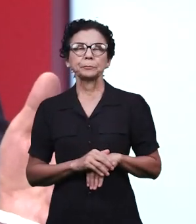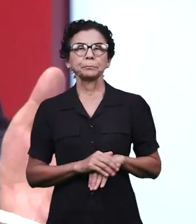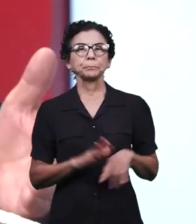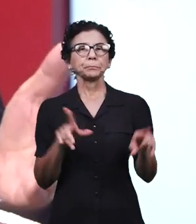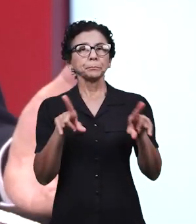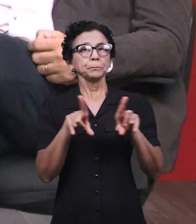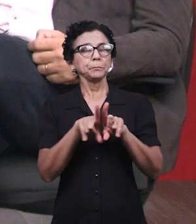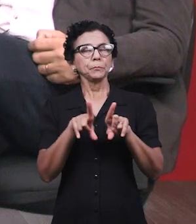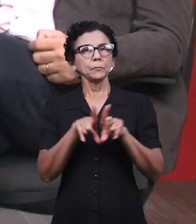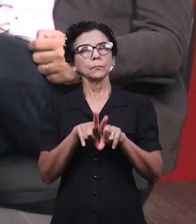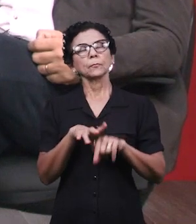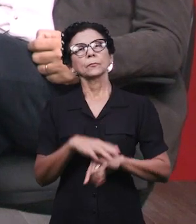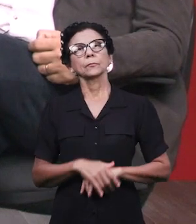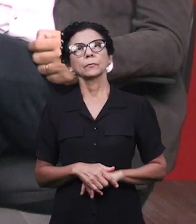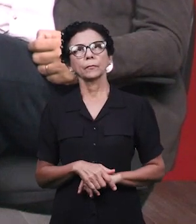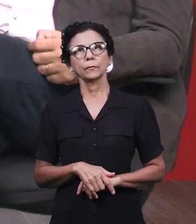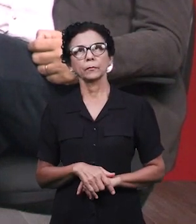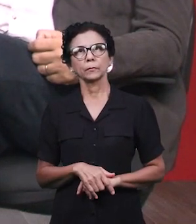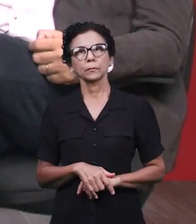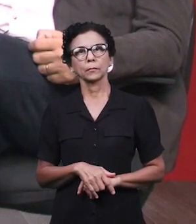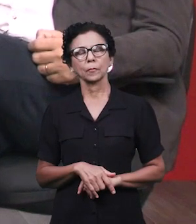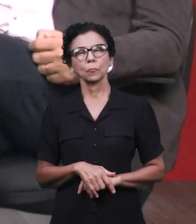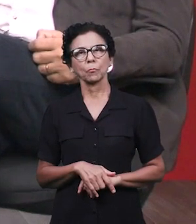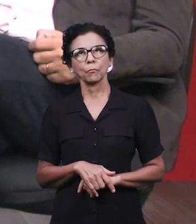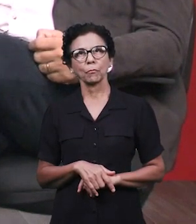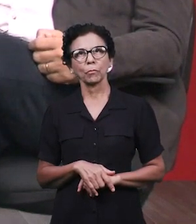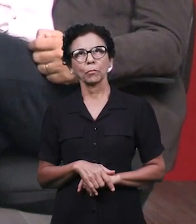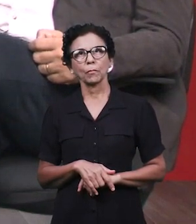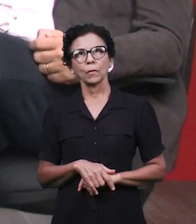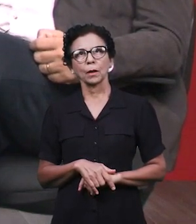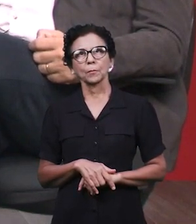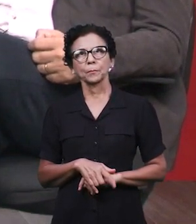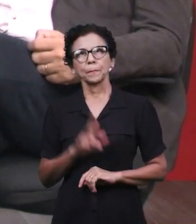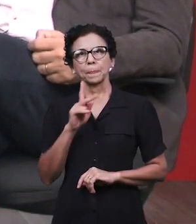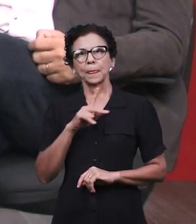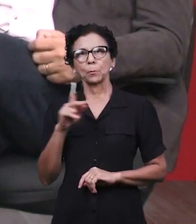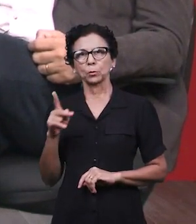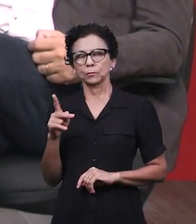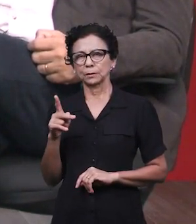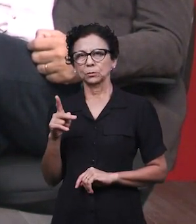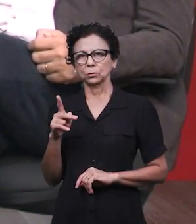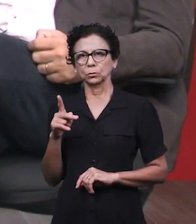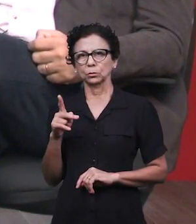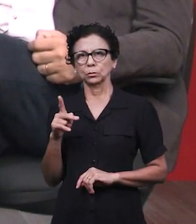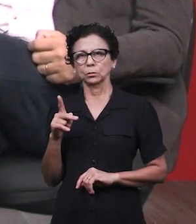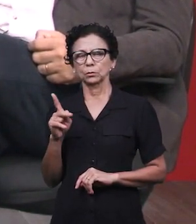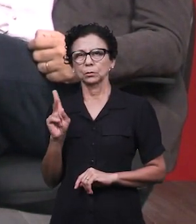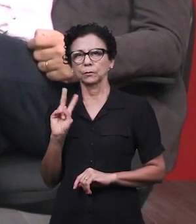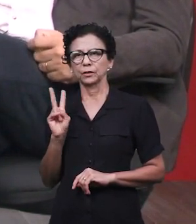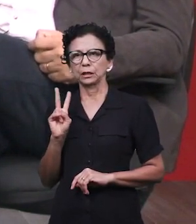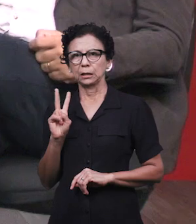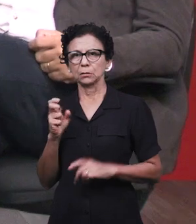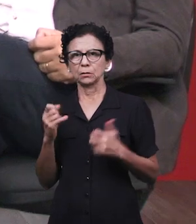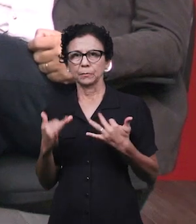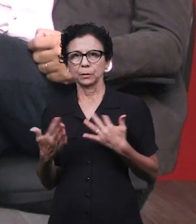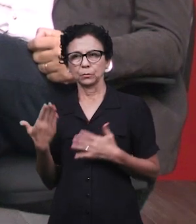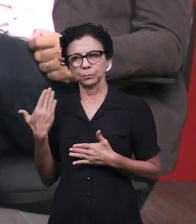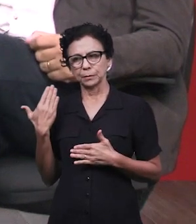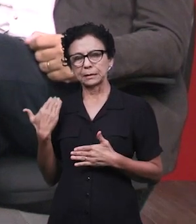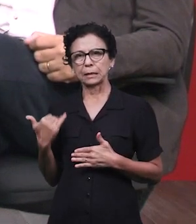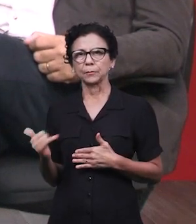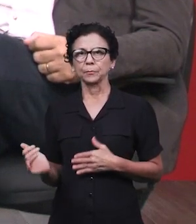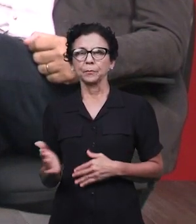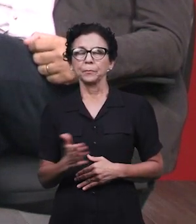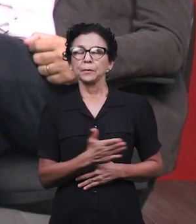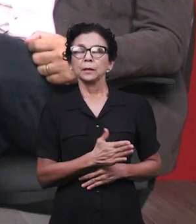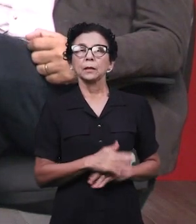Estava o Lucas junto. Então, Lucas... Lucas e Aristarco, né? Não apareceu nunca o nome de Lucas aqui,